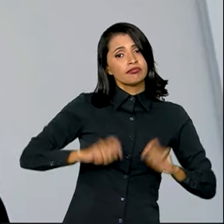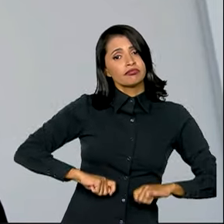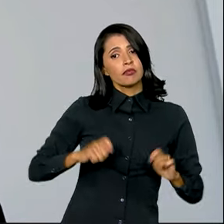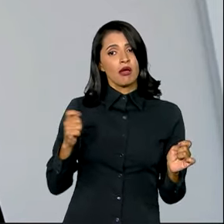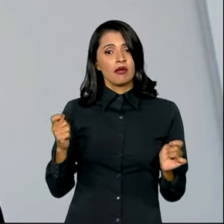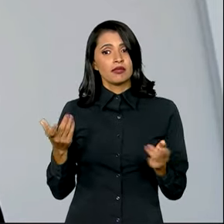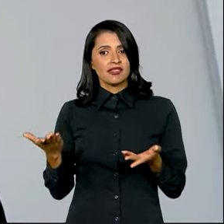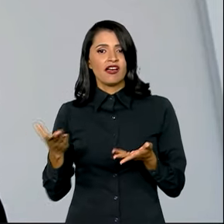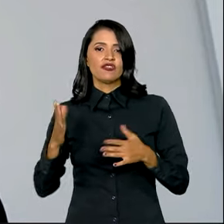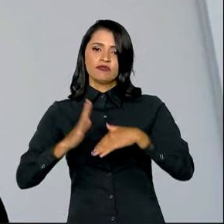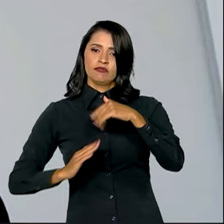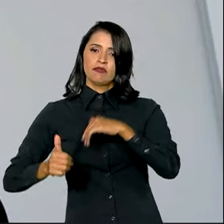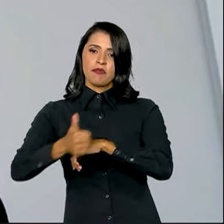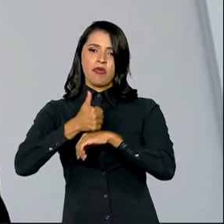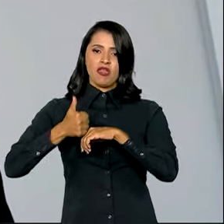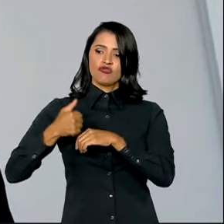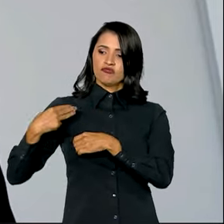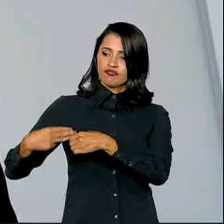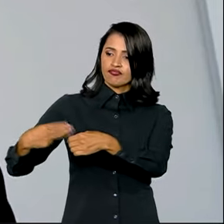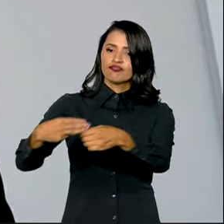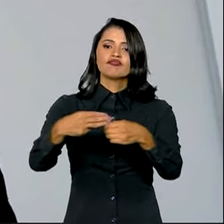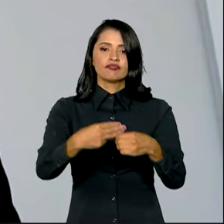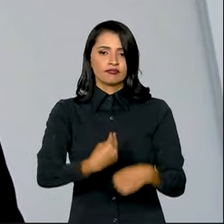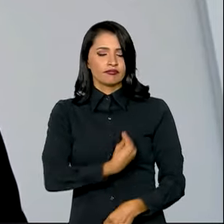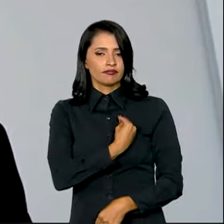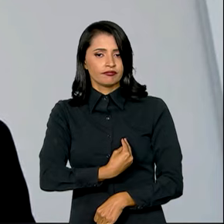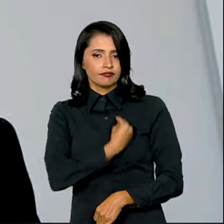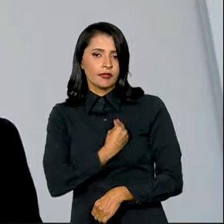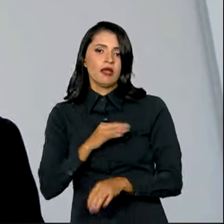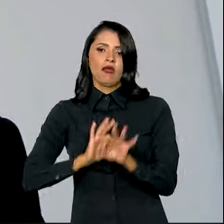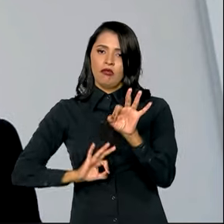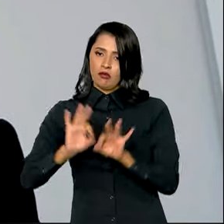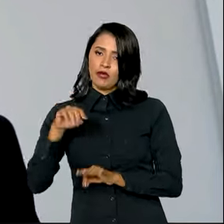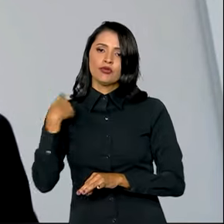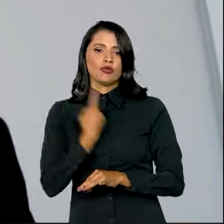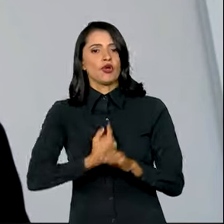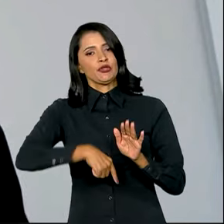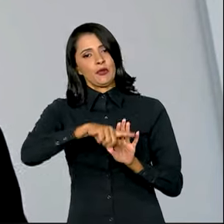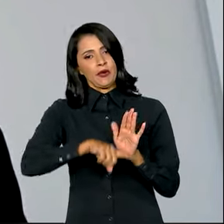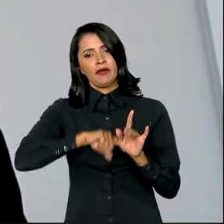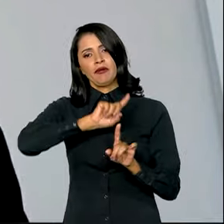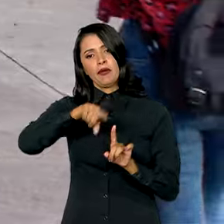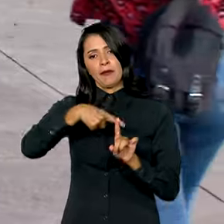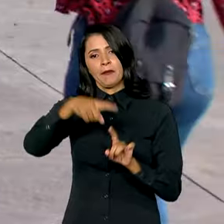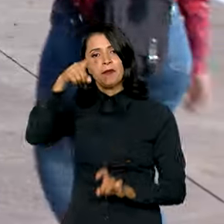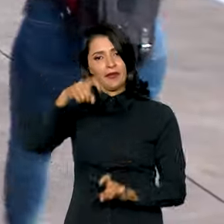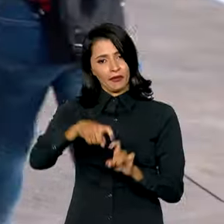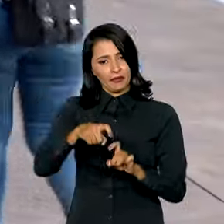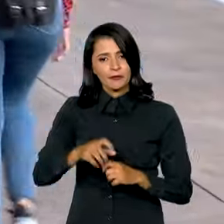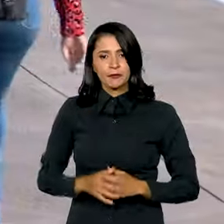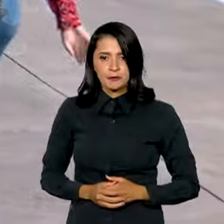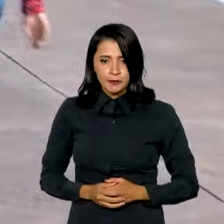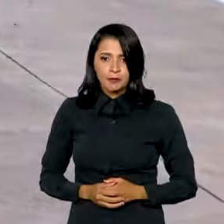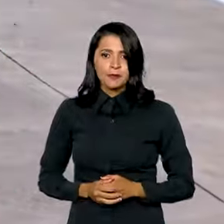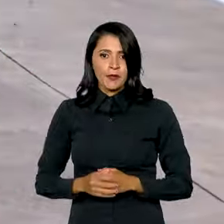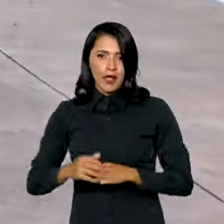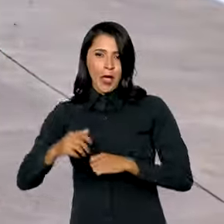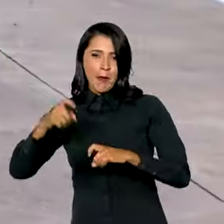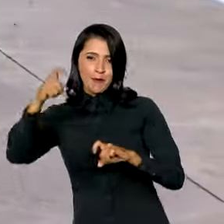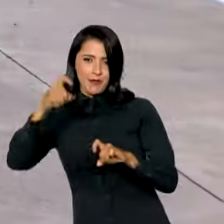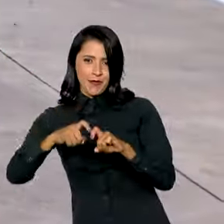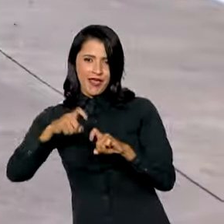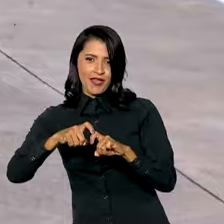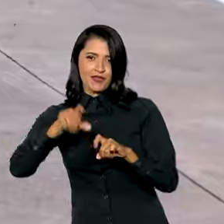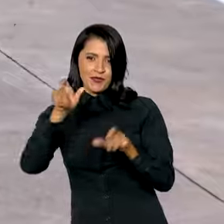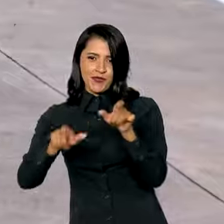provimento médico por parte dos municípios com a reformulação do nosso programa Mais Médicos. Os médicos formados no Brasil